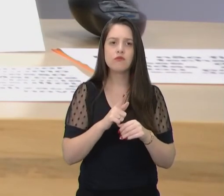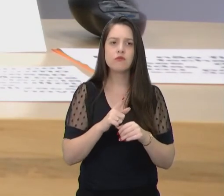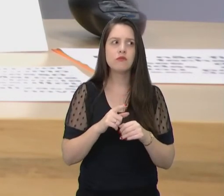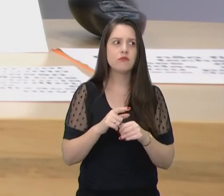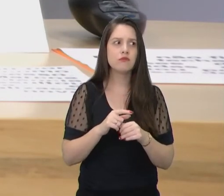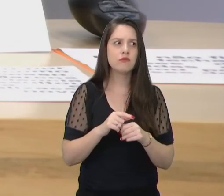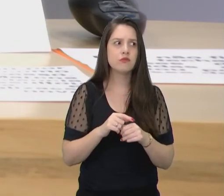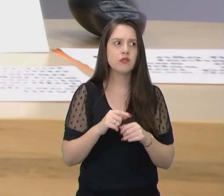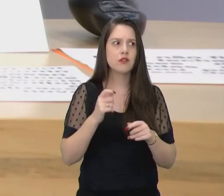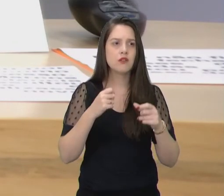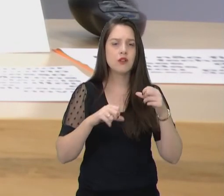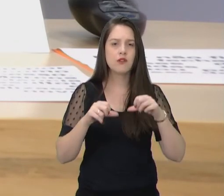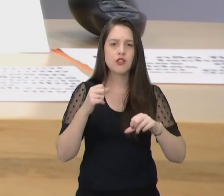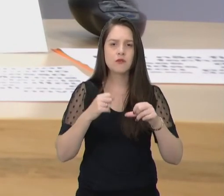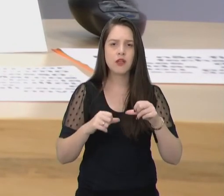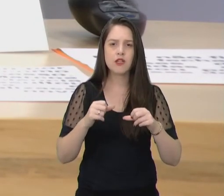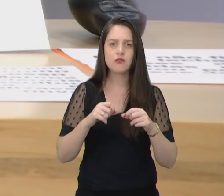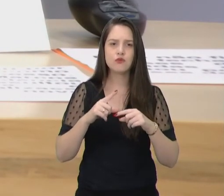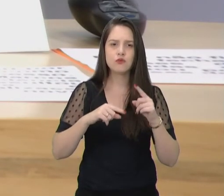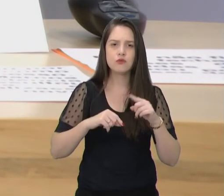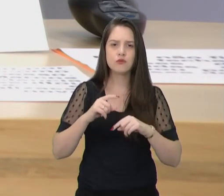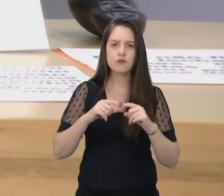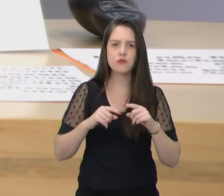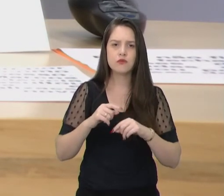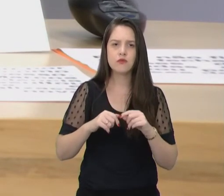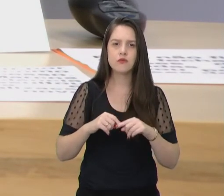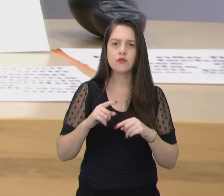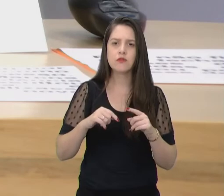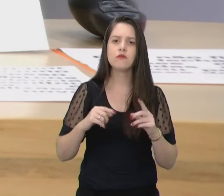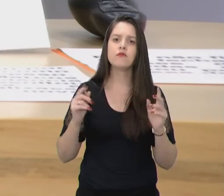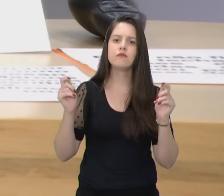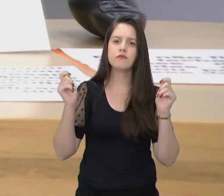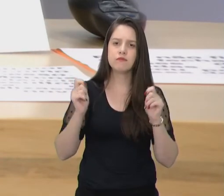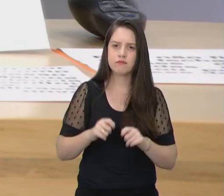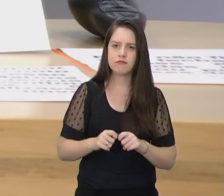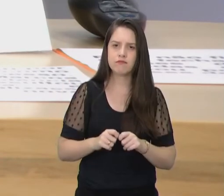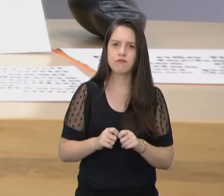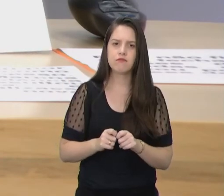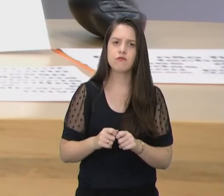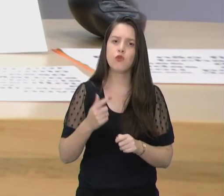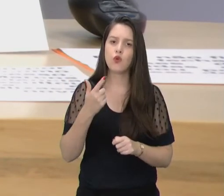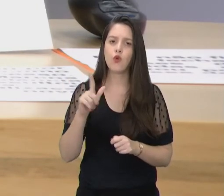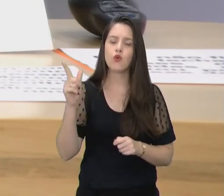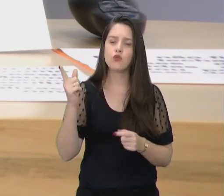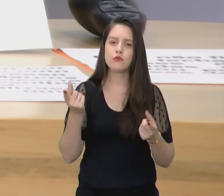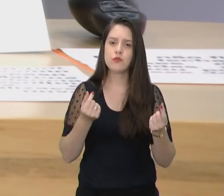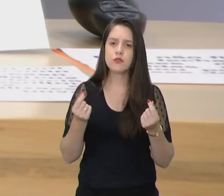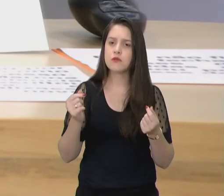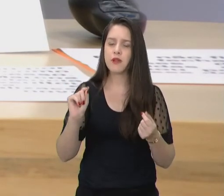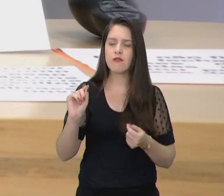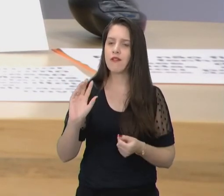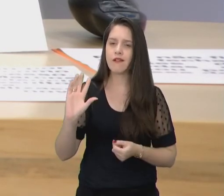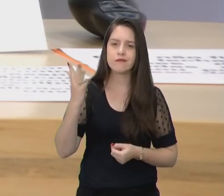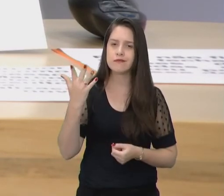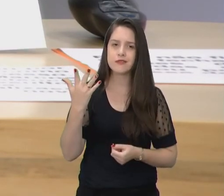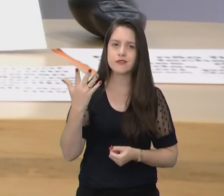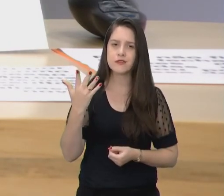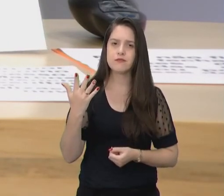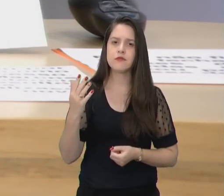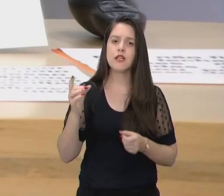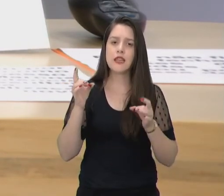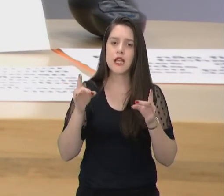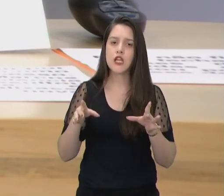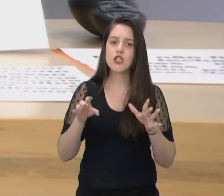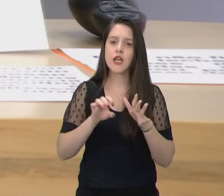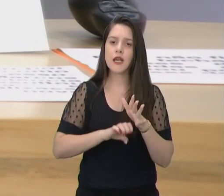um investimento em produtos com perspectiva de venda imediata, com alto valor, o que não aconteceu,